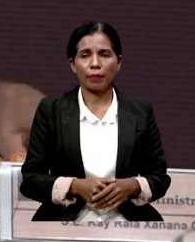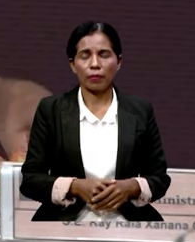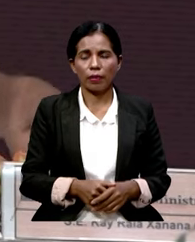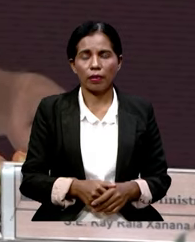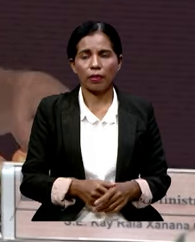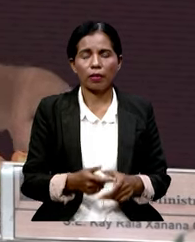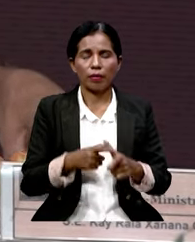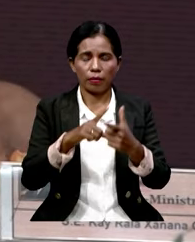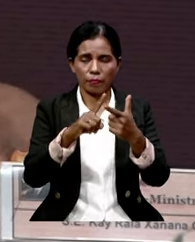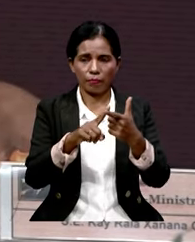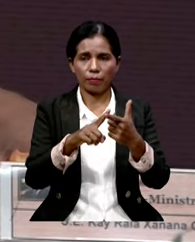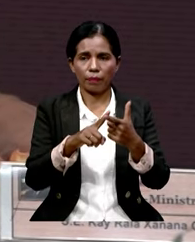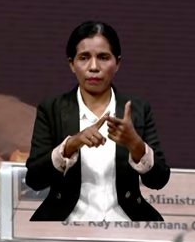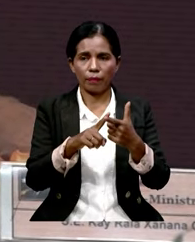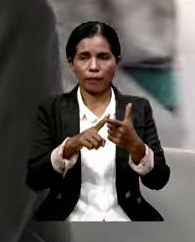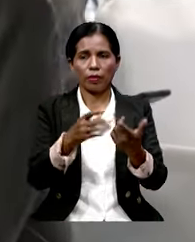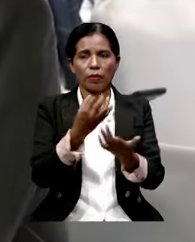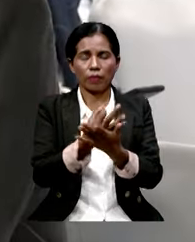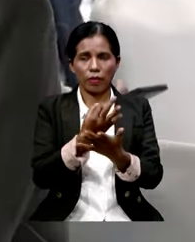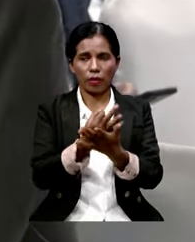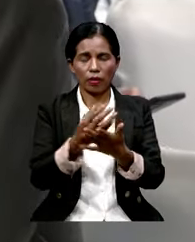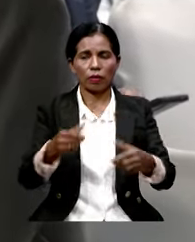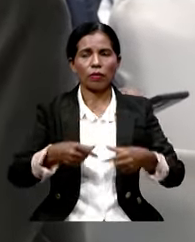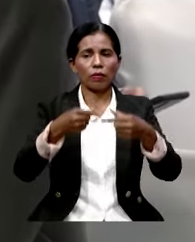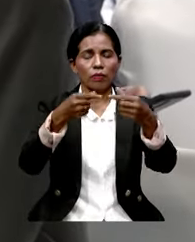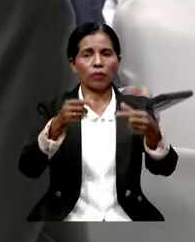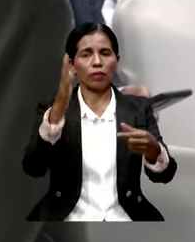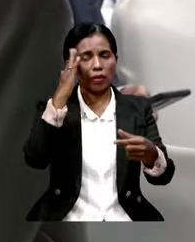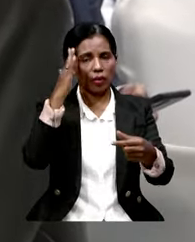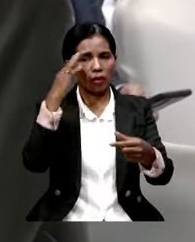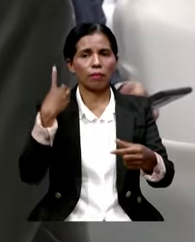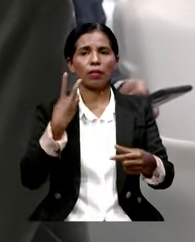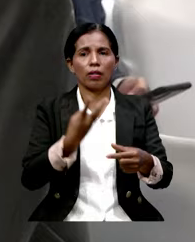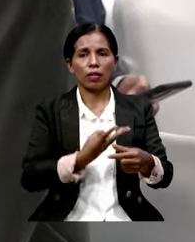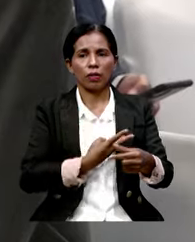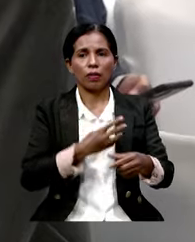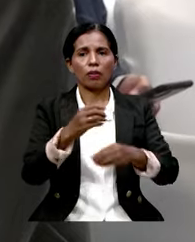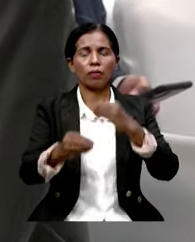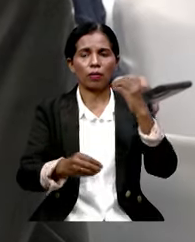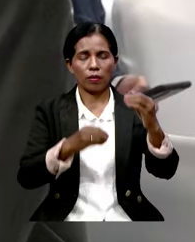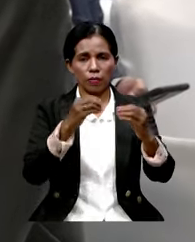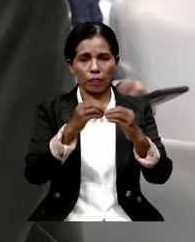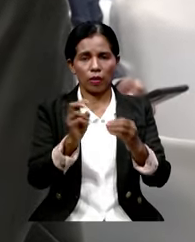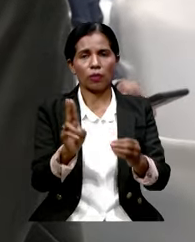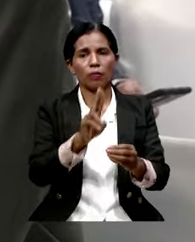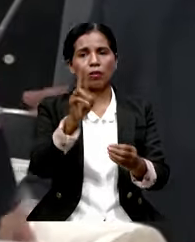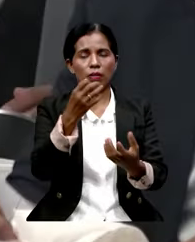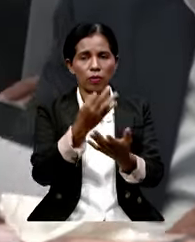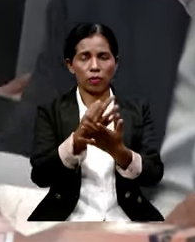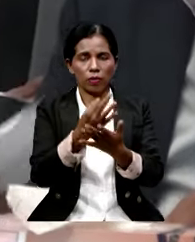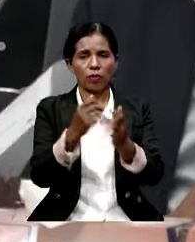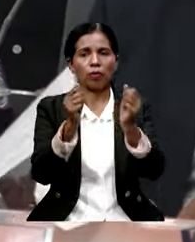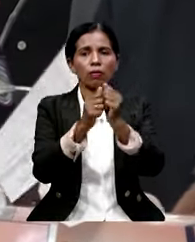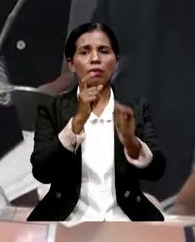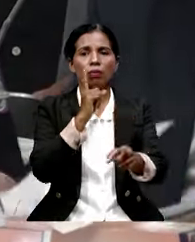iremos, finanças-se fora dentro, quando vai a execução, grau de execução do serviço.